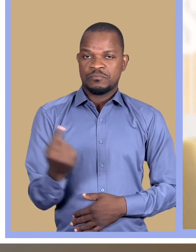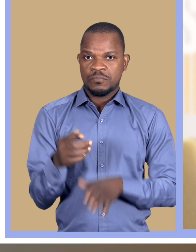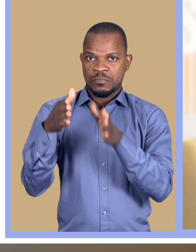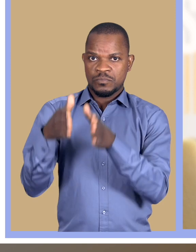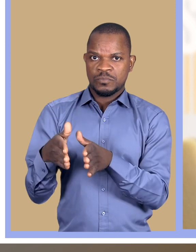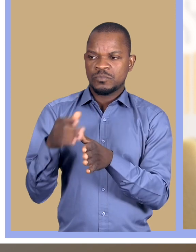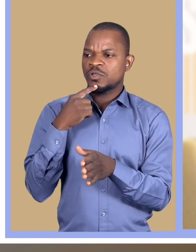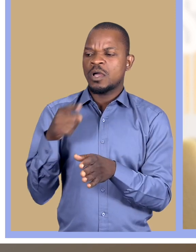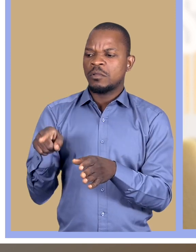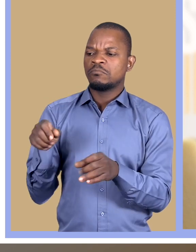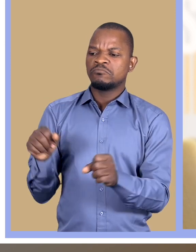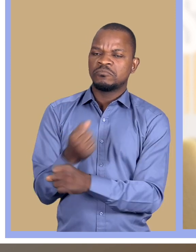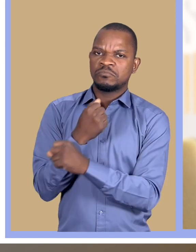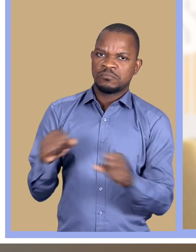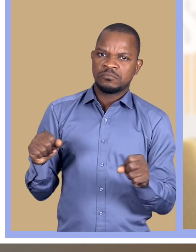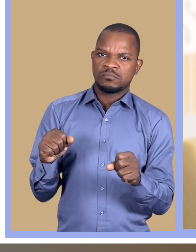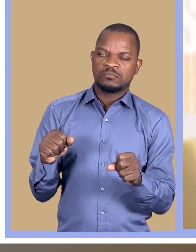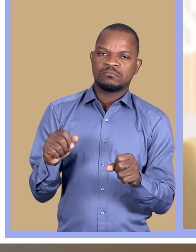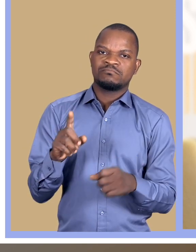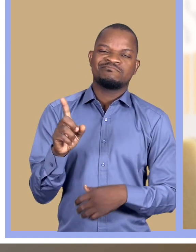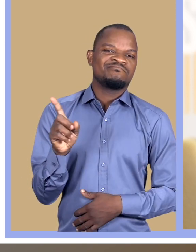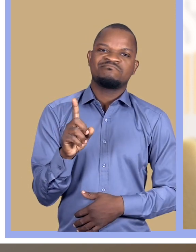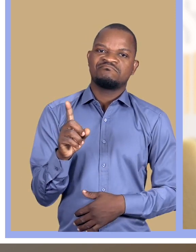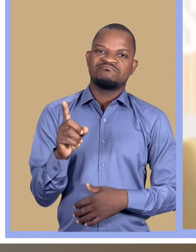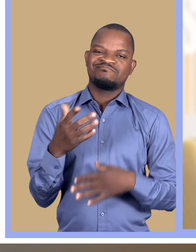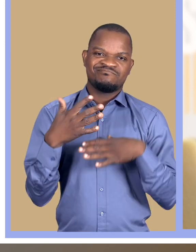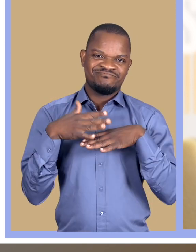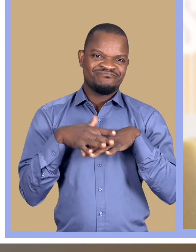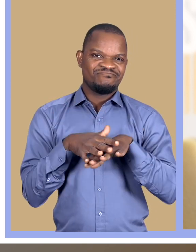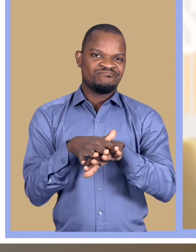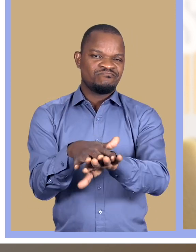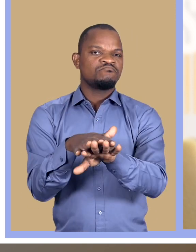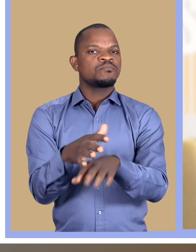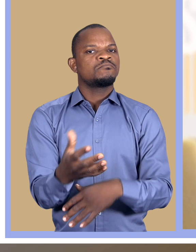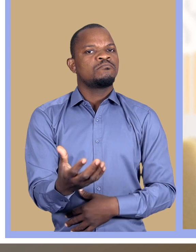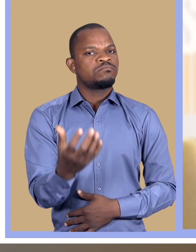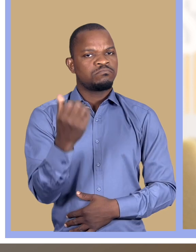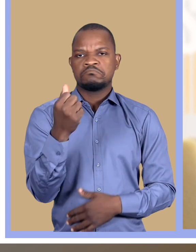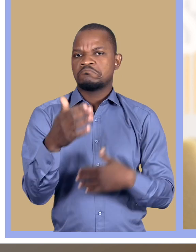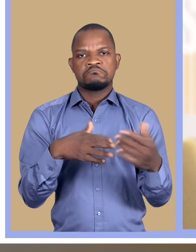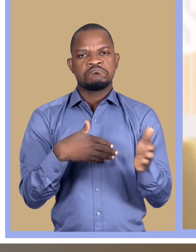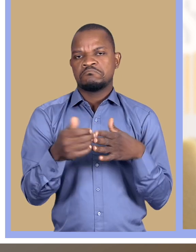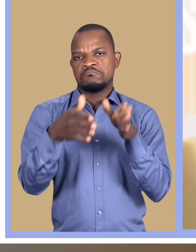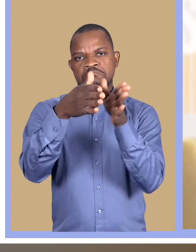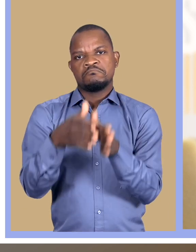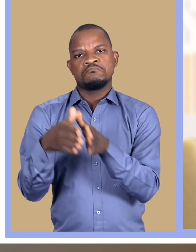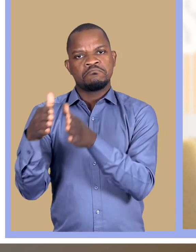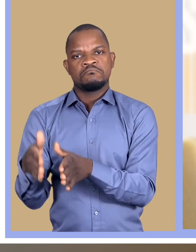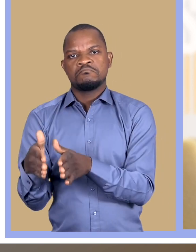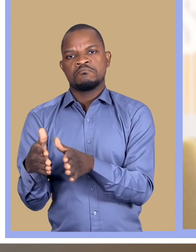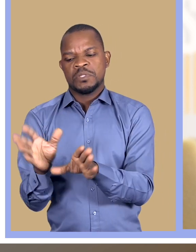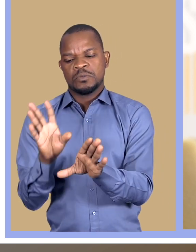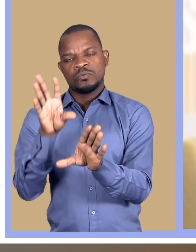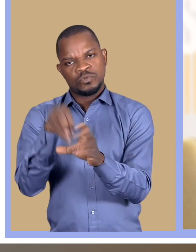há esta campanha para A ou esta campanha para B. Não. Elas são inclusivas, são abertas e